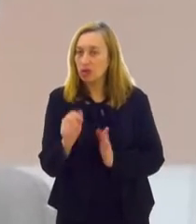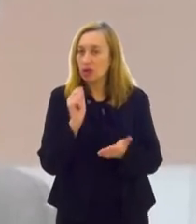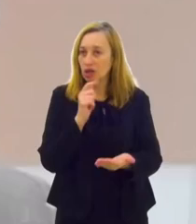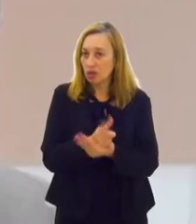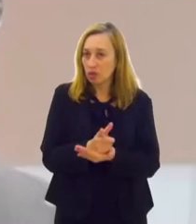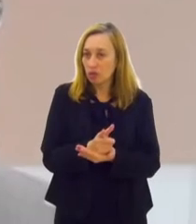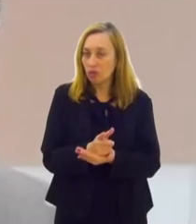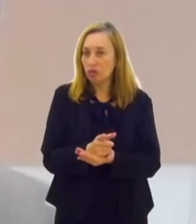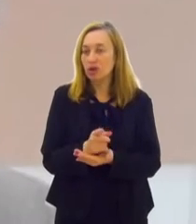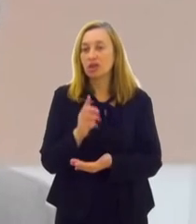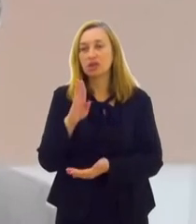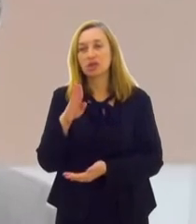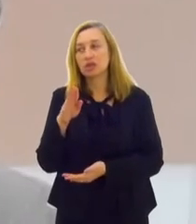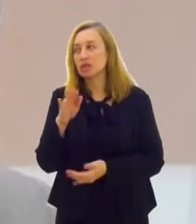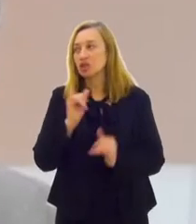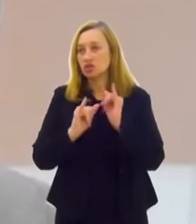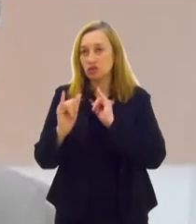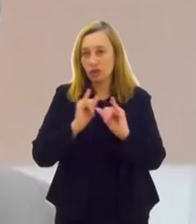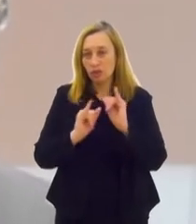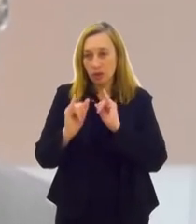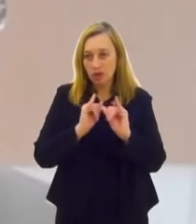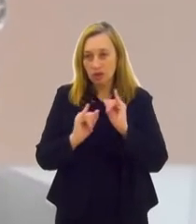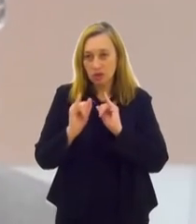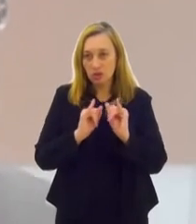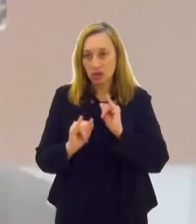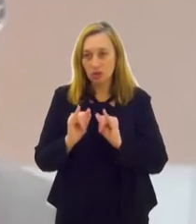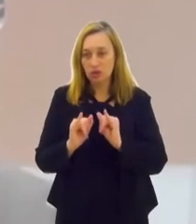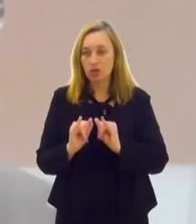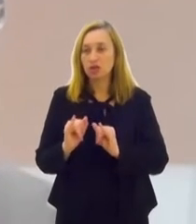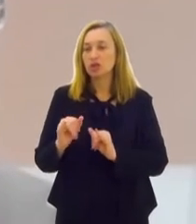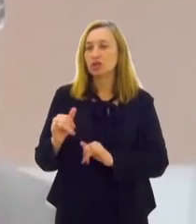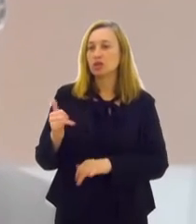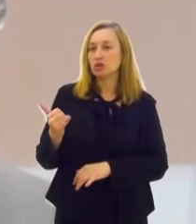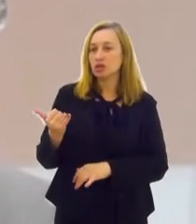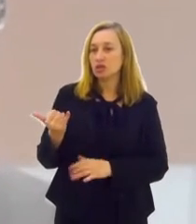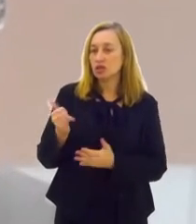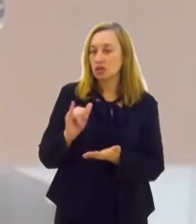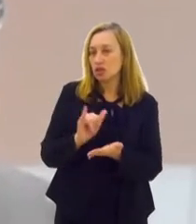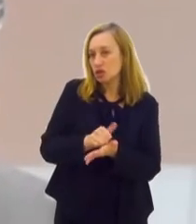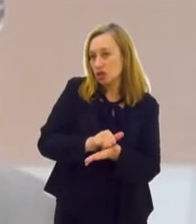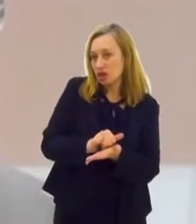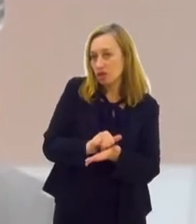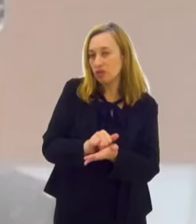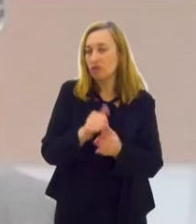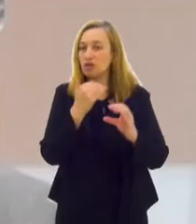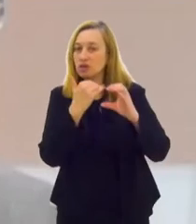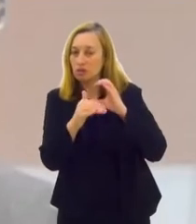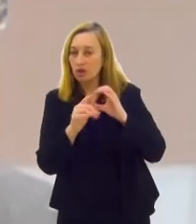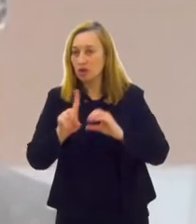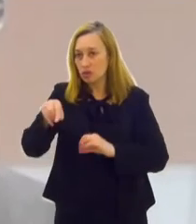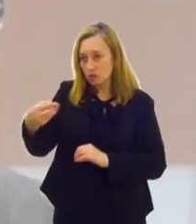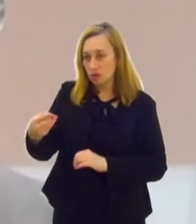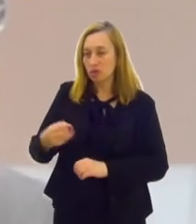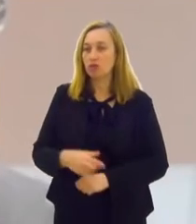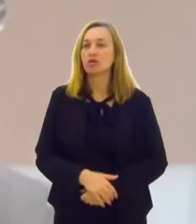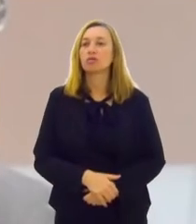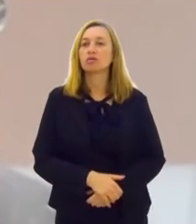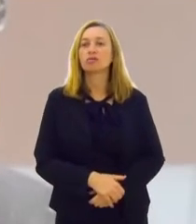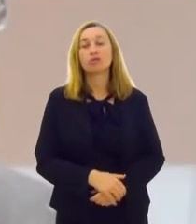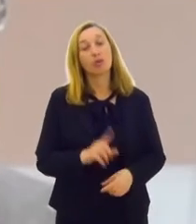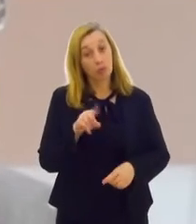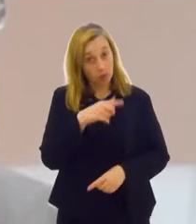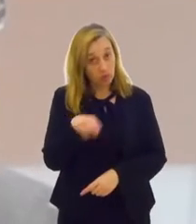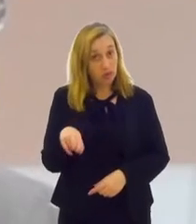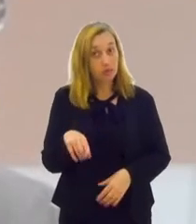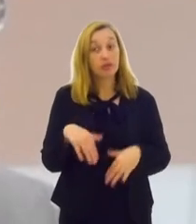a compra de banco de dados, de endereços, de telefones, de e-mails e por aí vai.